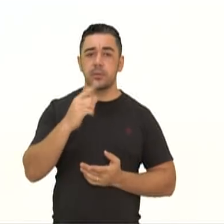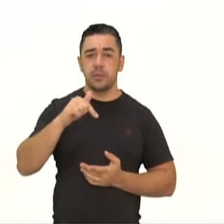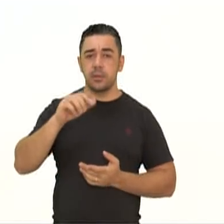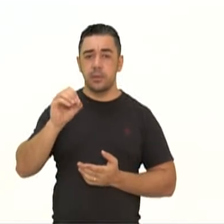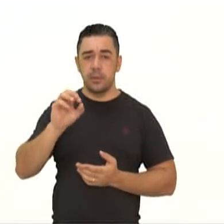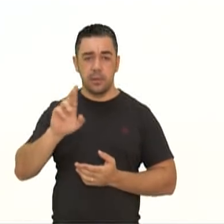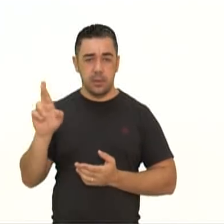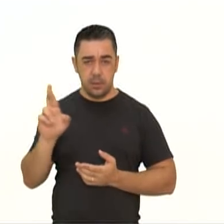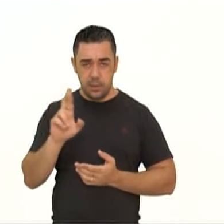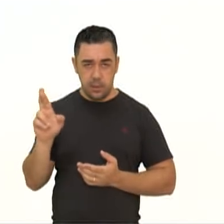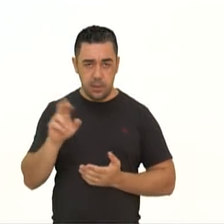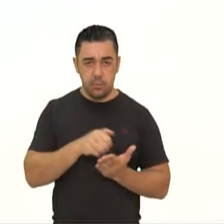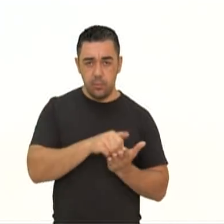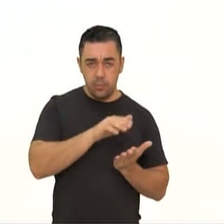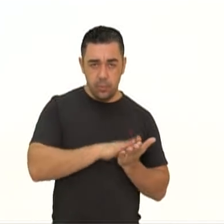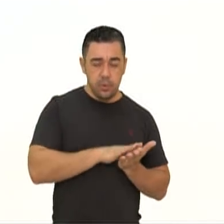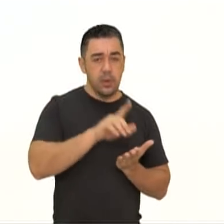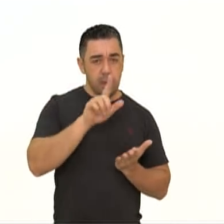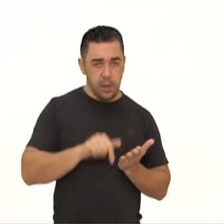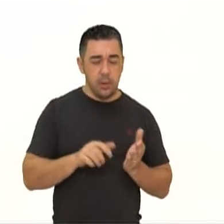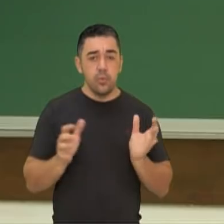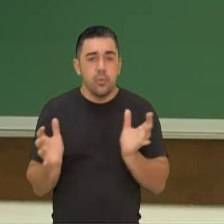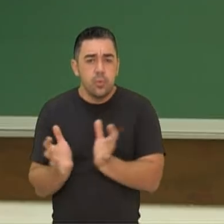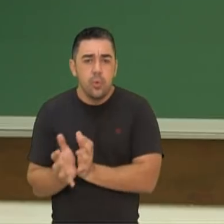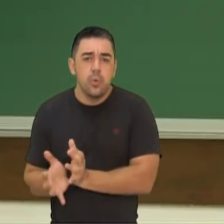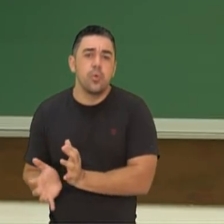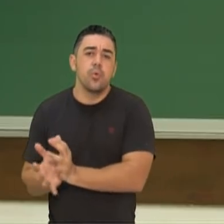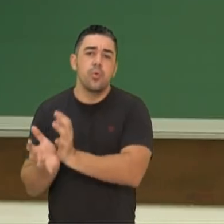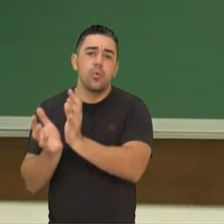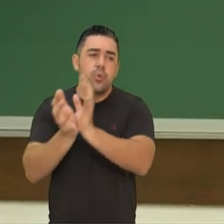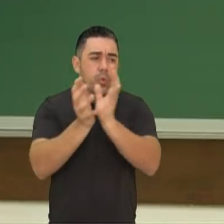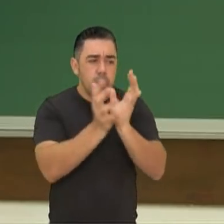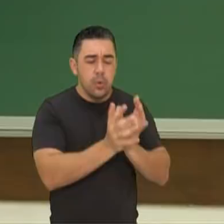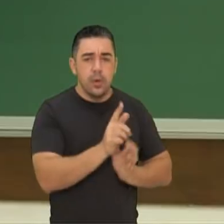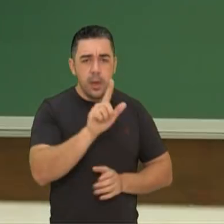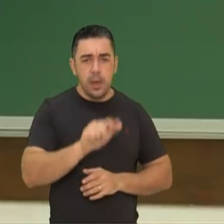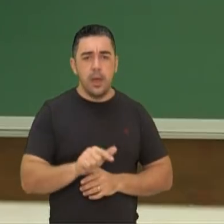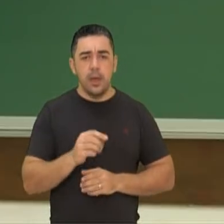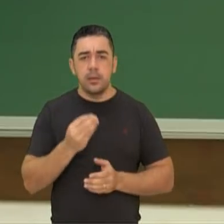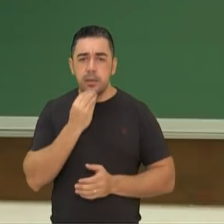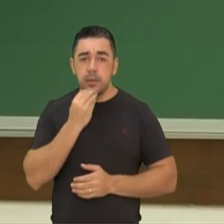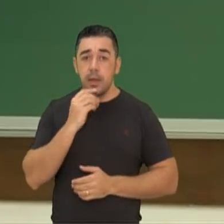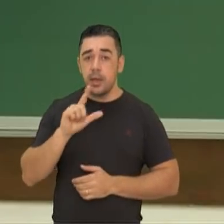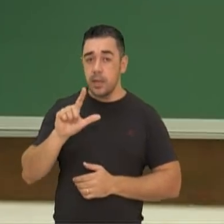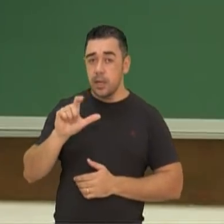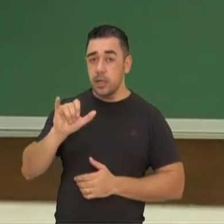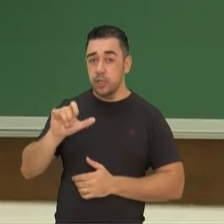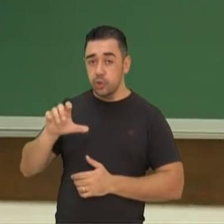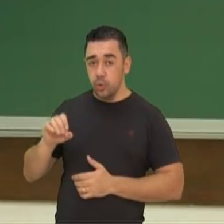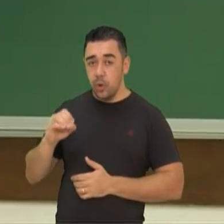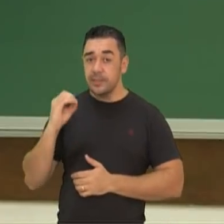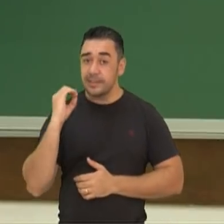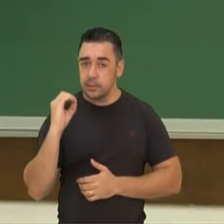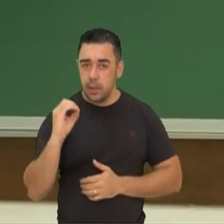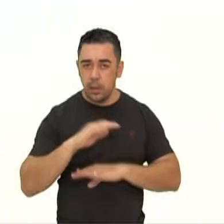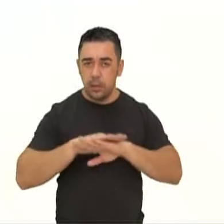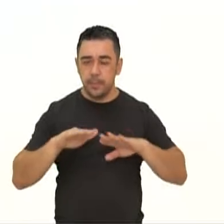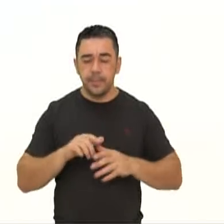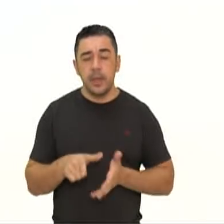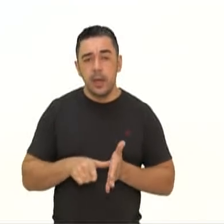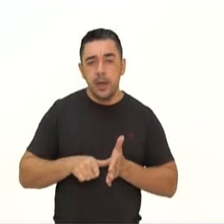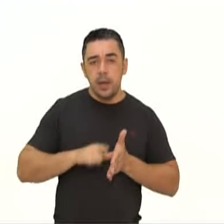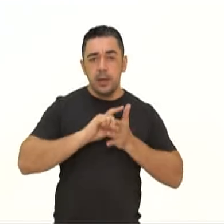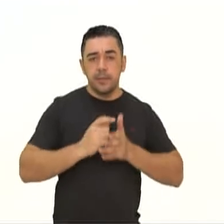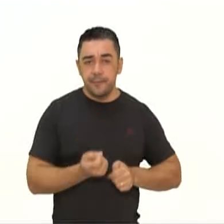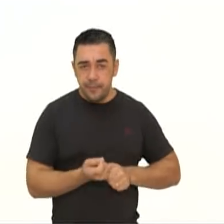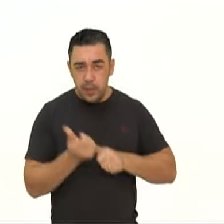170 e é aplicada por equipes do programa Lixo Zero. Antes da virada, como forma de